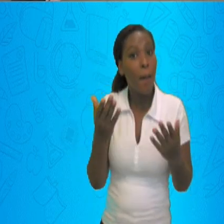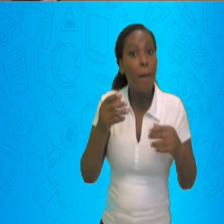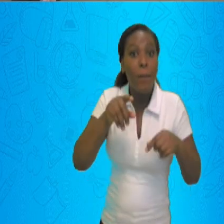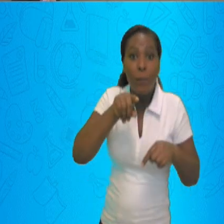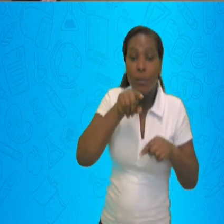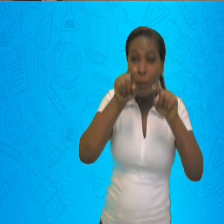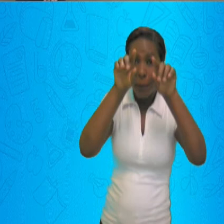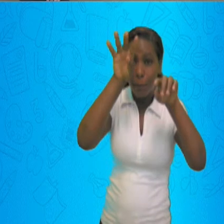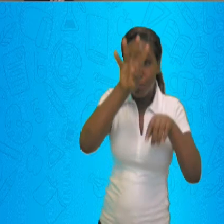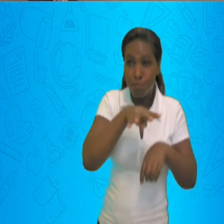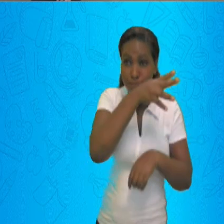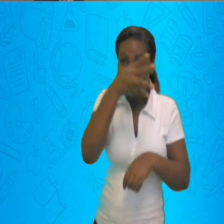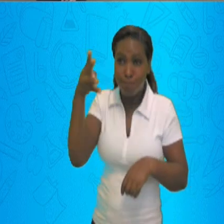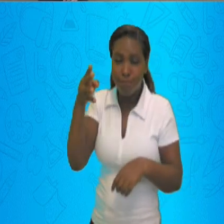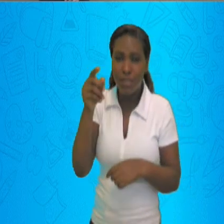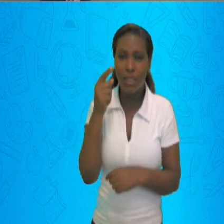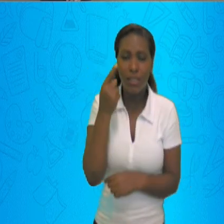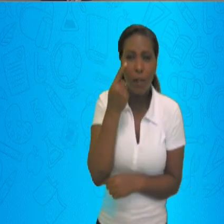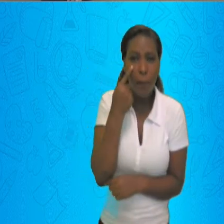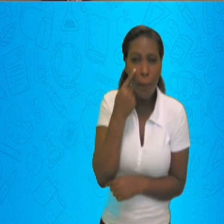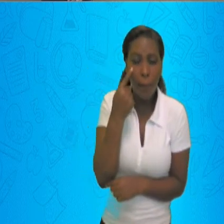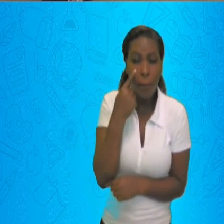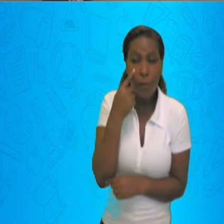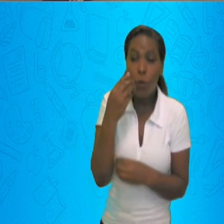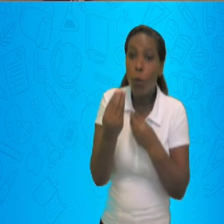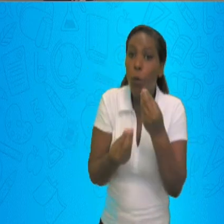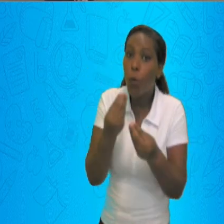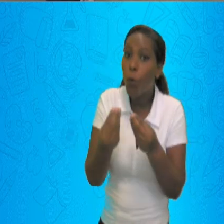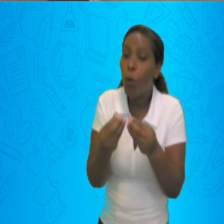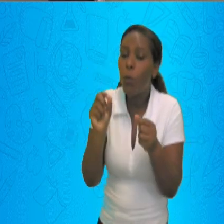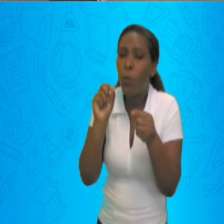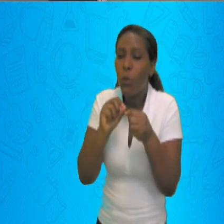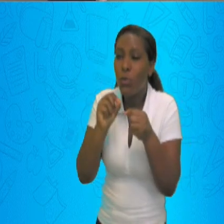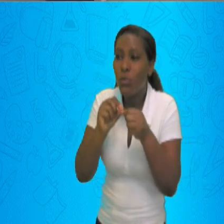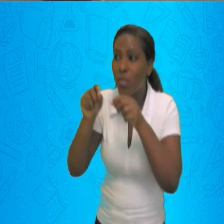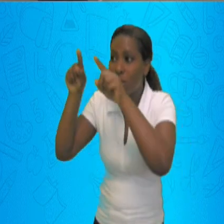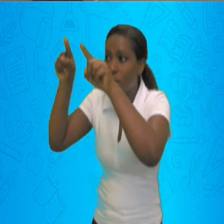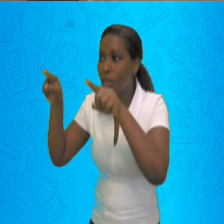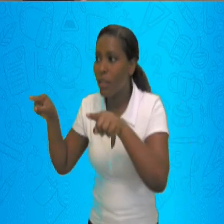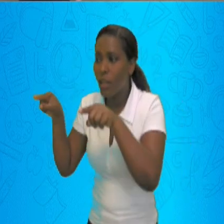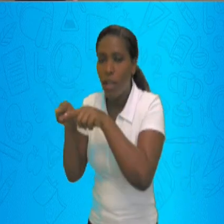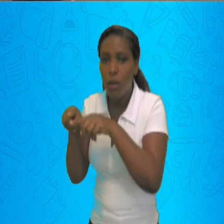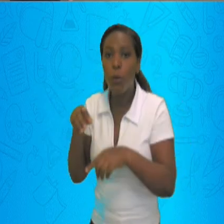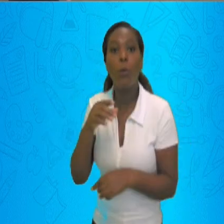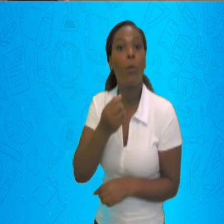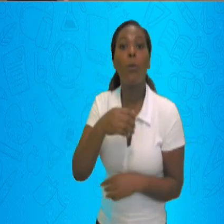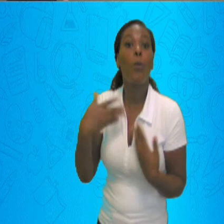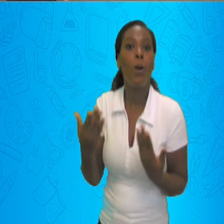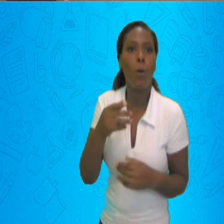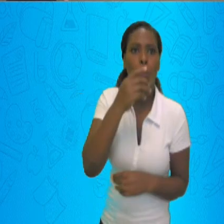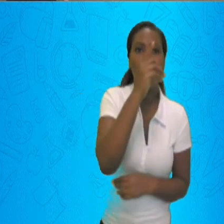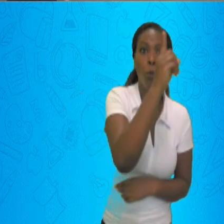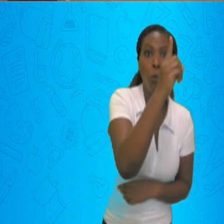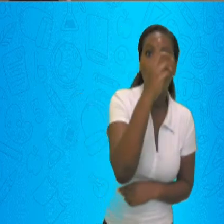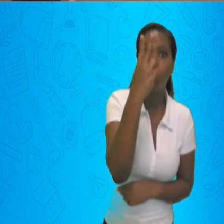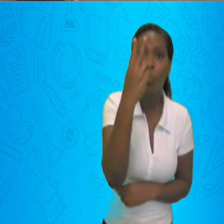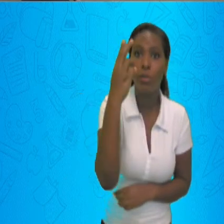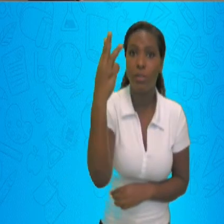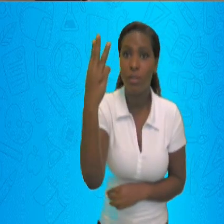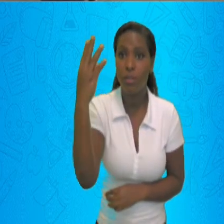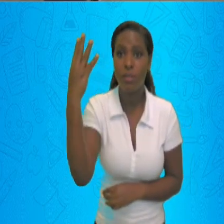casos aí eu posso formar um triângulo, né? Utilizando esses conhecimentos que nós